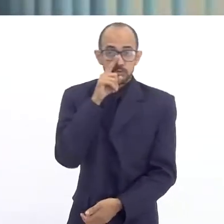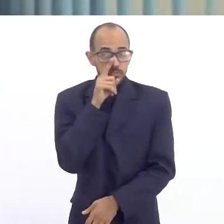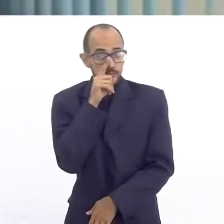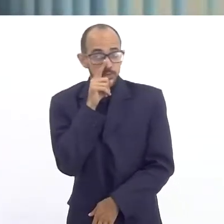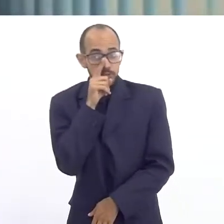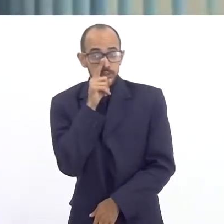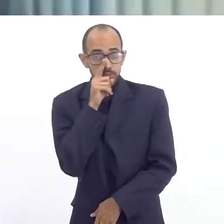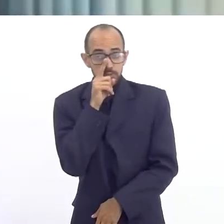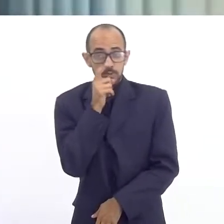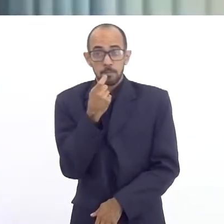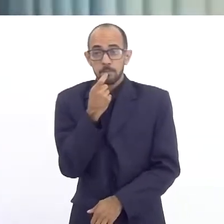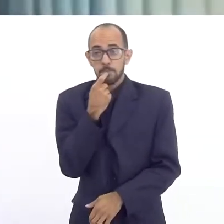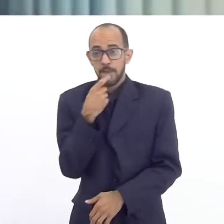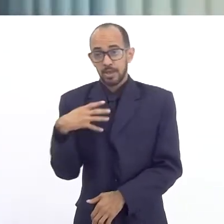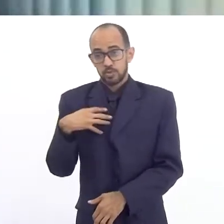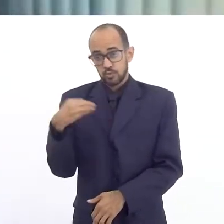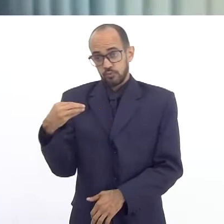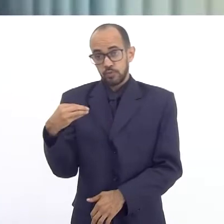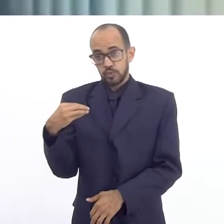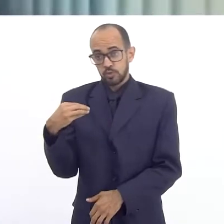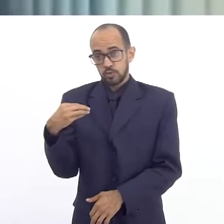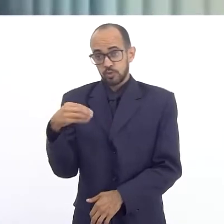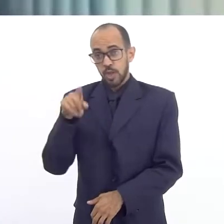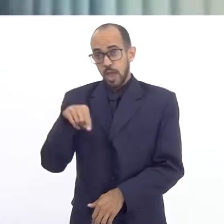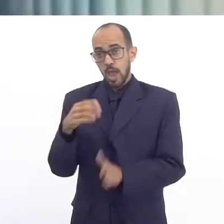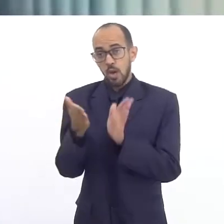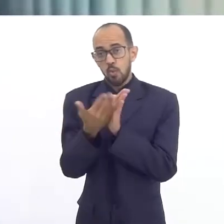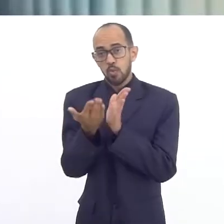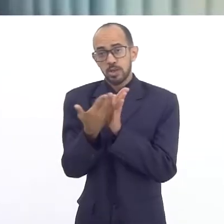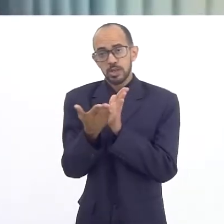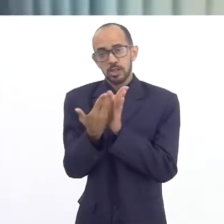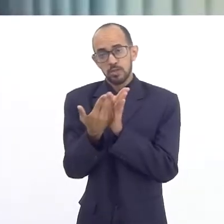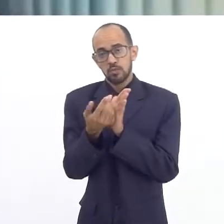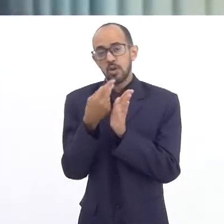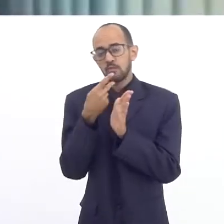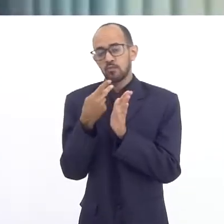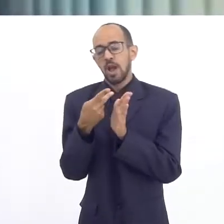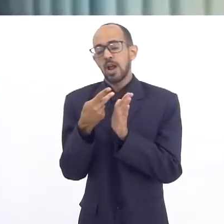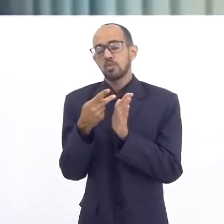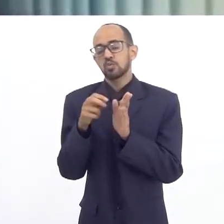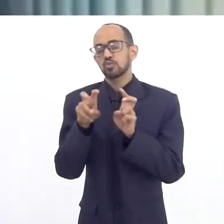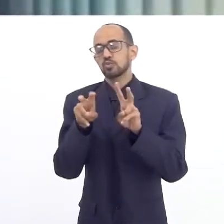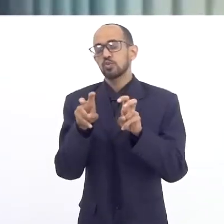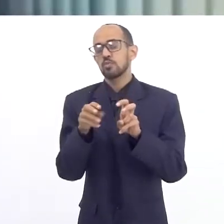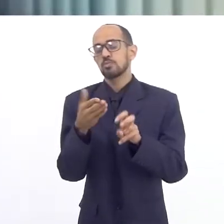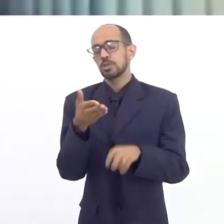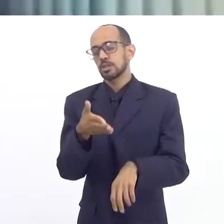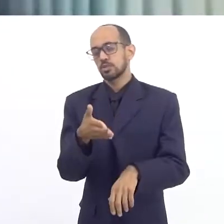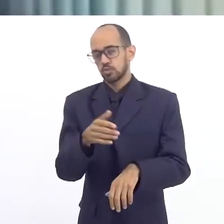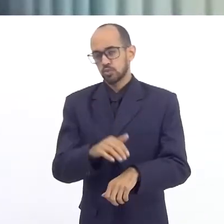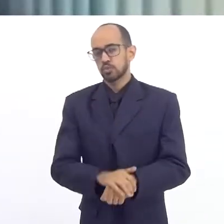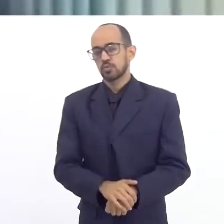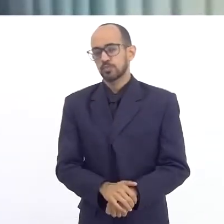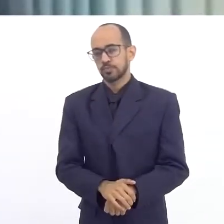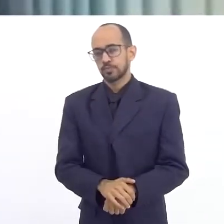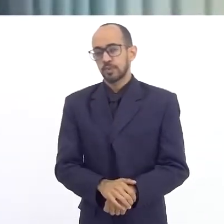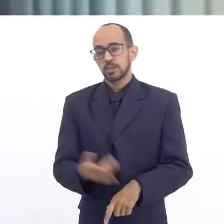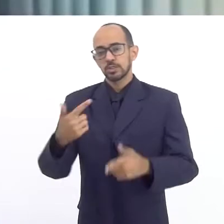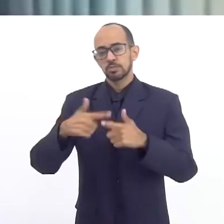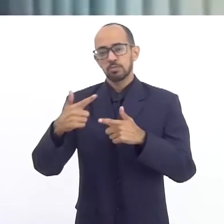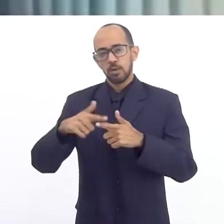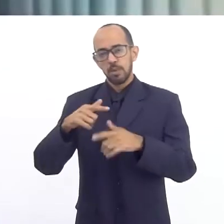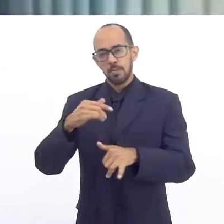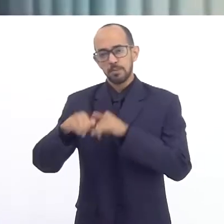Novos perigos que rondam nossos filhos. É um livro em que eu trato muito dessas questões também ligadas